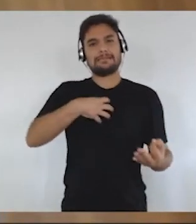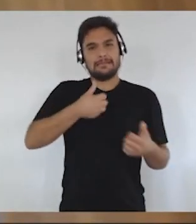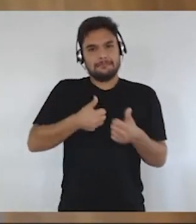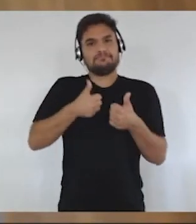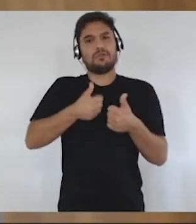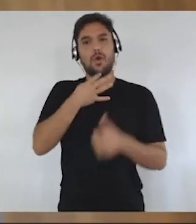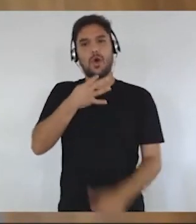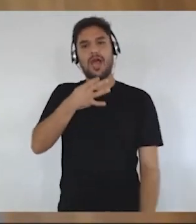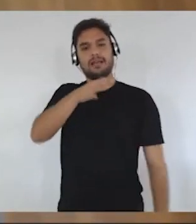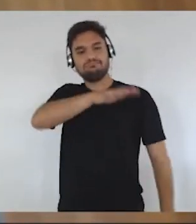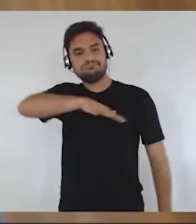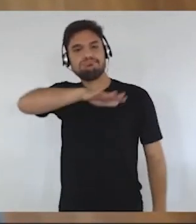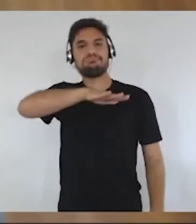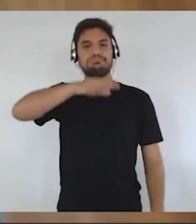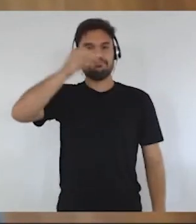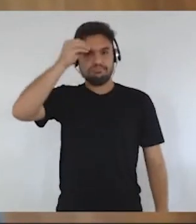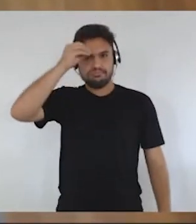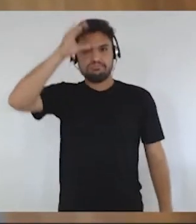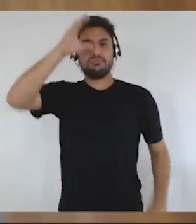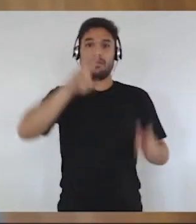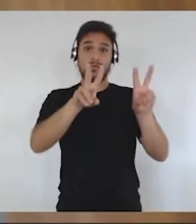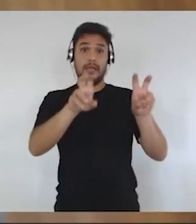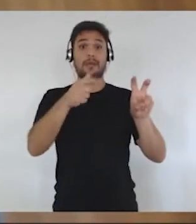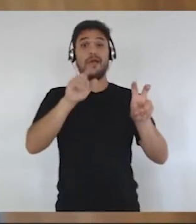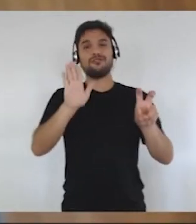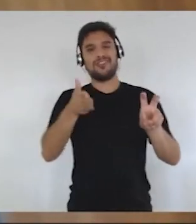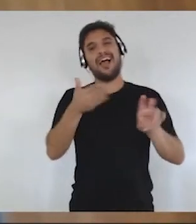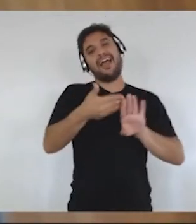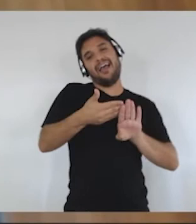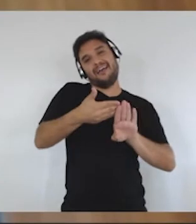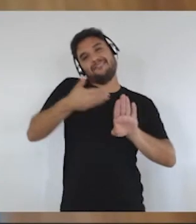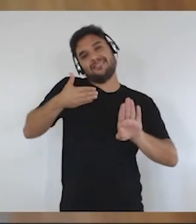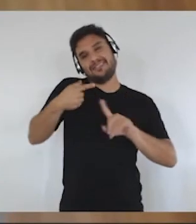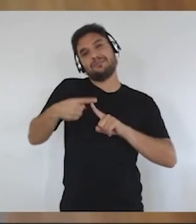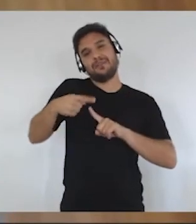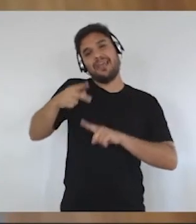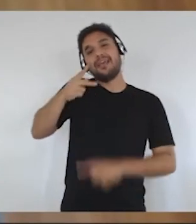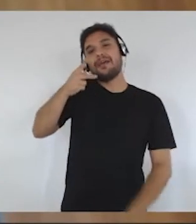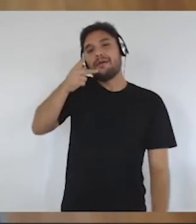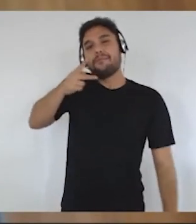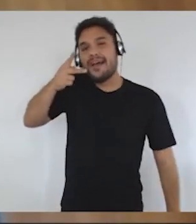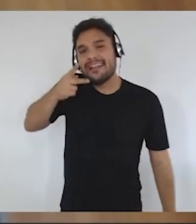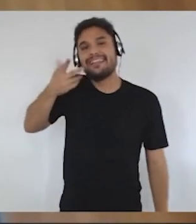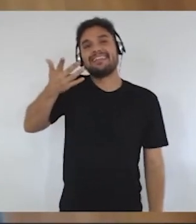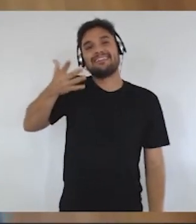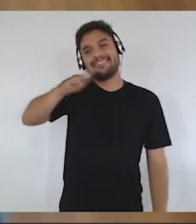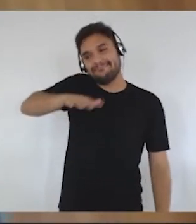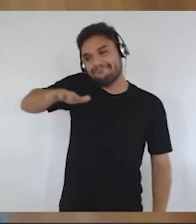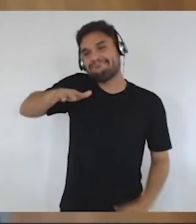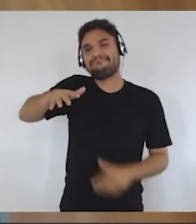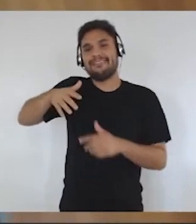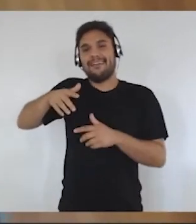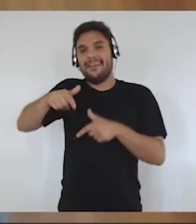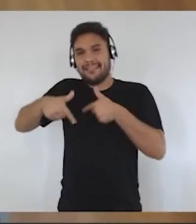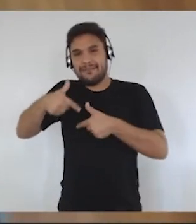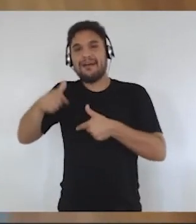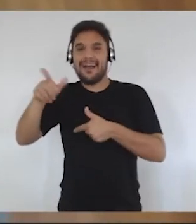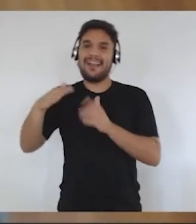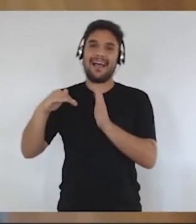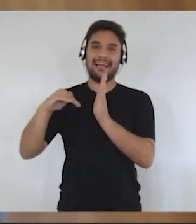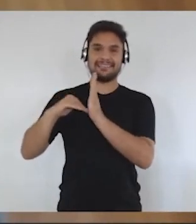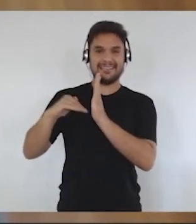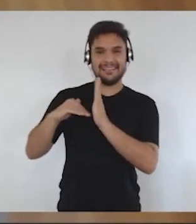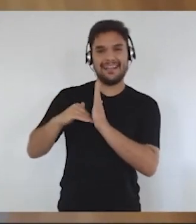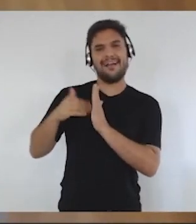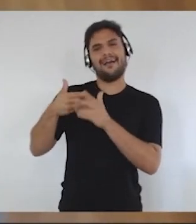esse tema, e eu já estou um pouco mais afastado em razão dos temas da política partidária, do trabalho no Senado Federal, muito